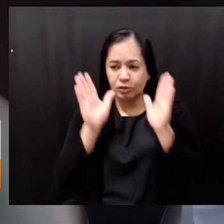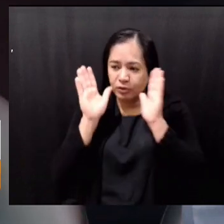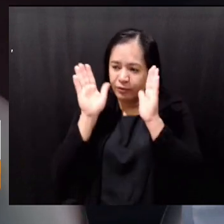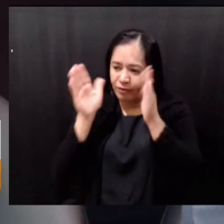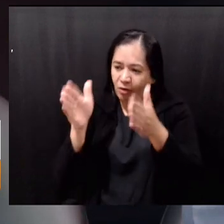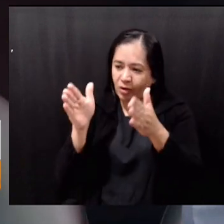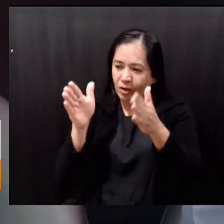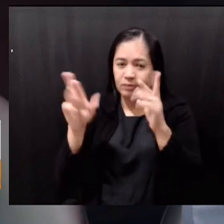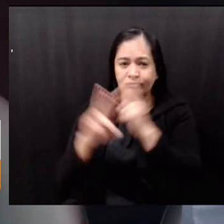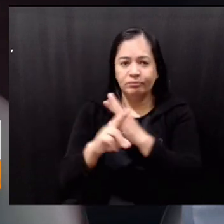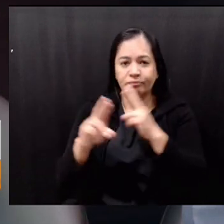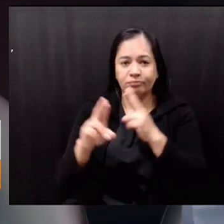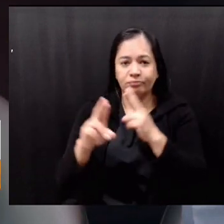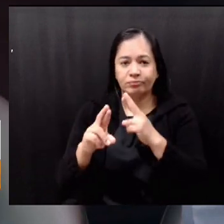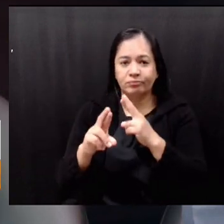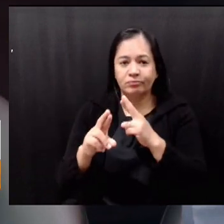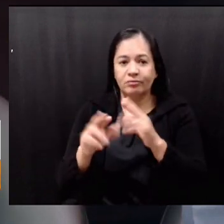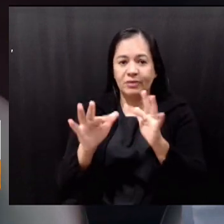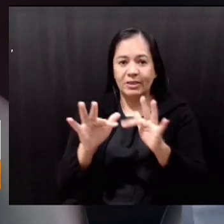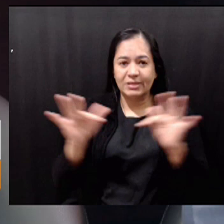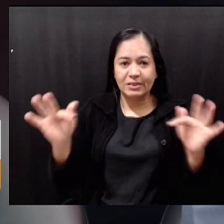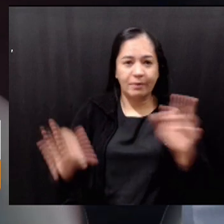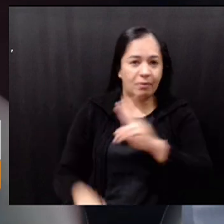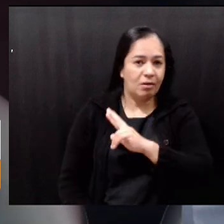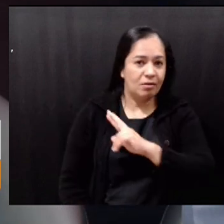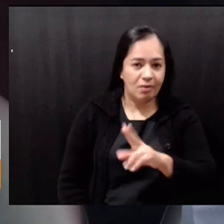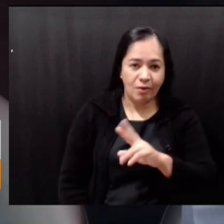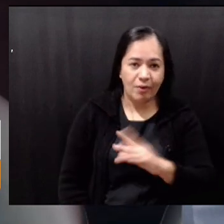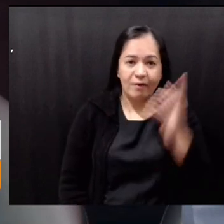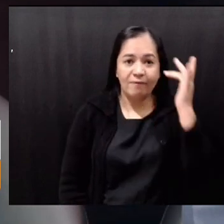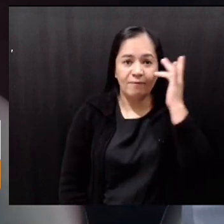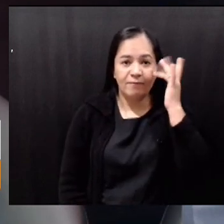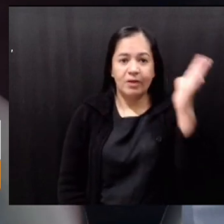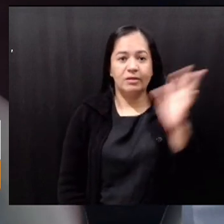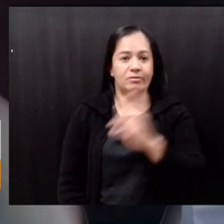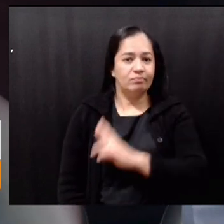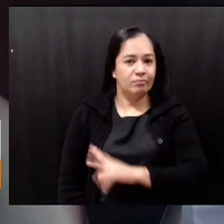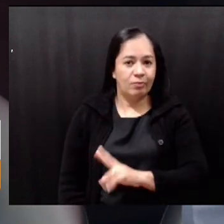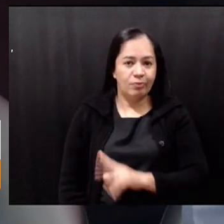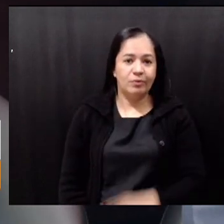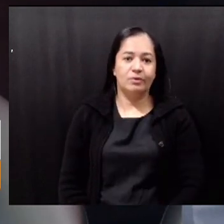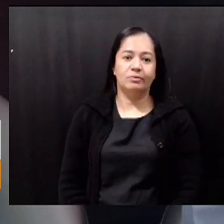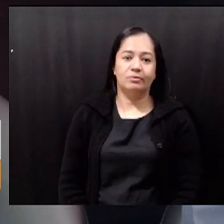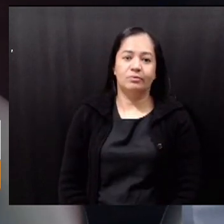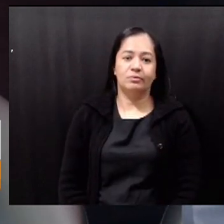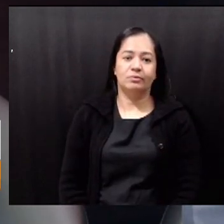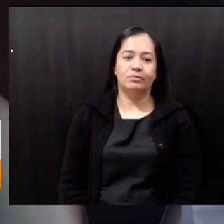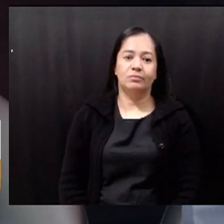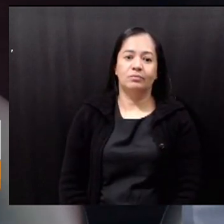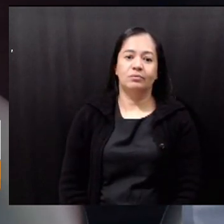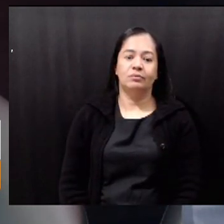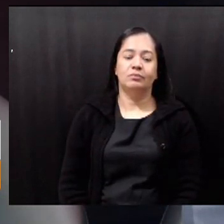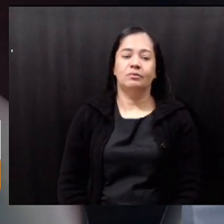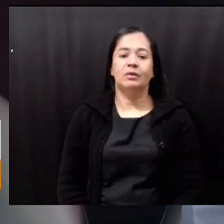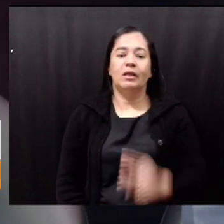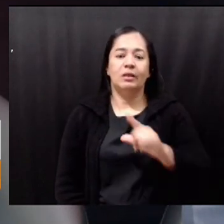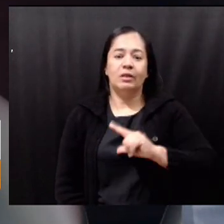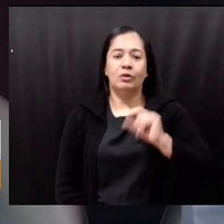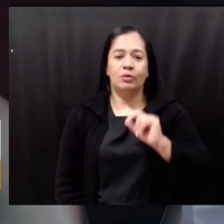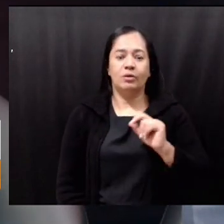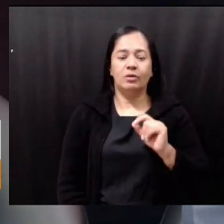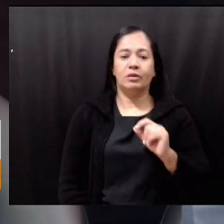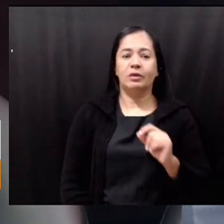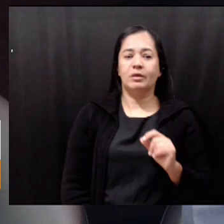é simples, não é um processo fácil, ele é custoso, né. Então existe aí toda uma rede simbólica, a gente